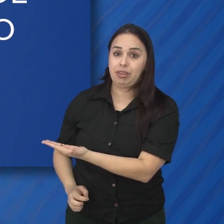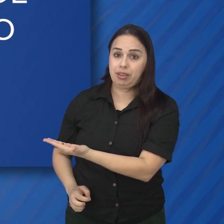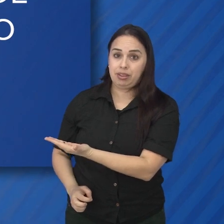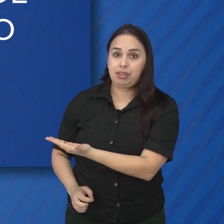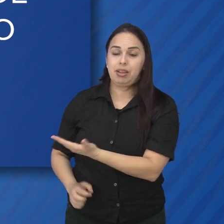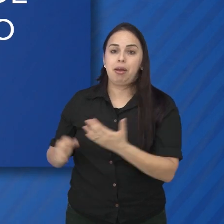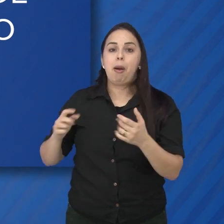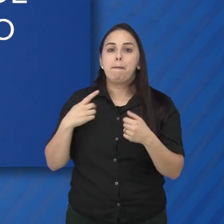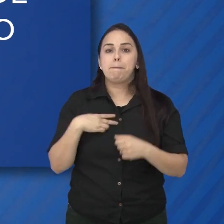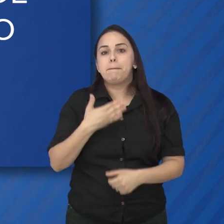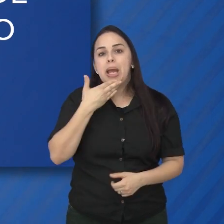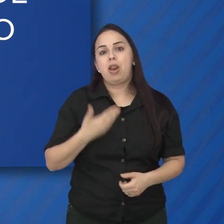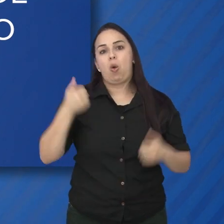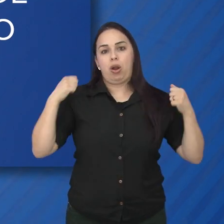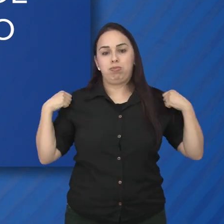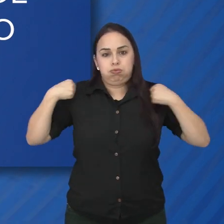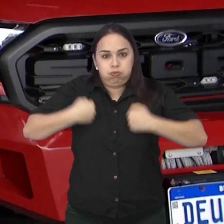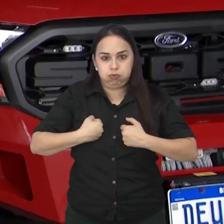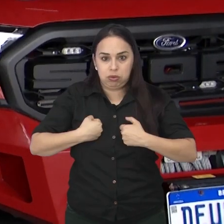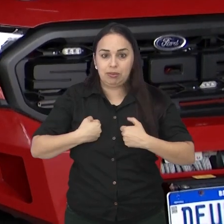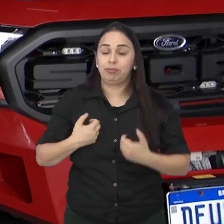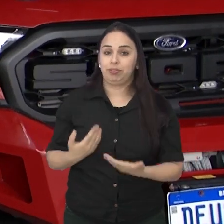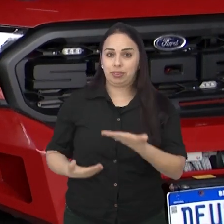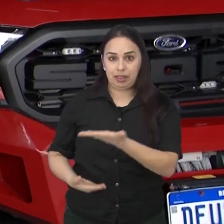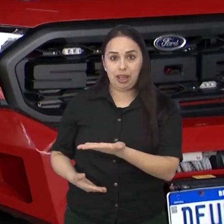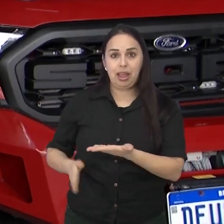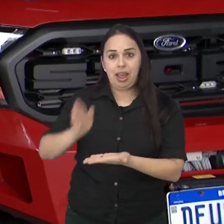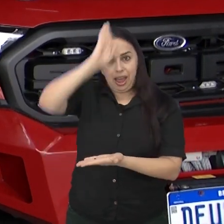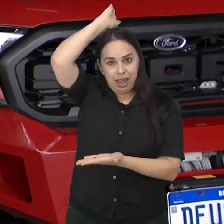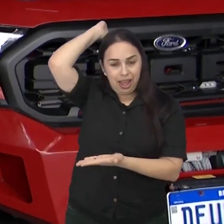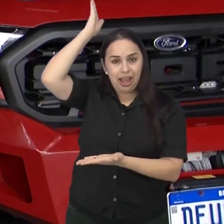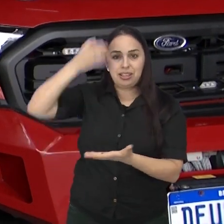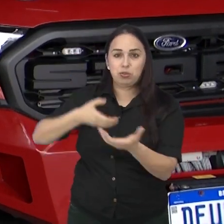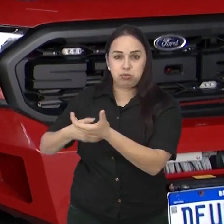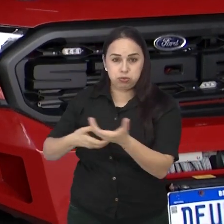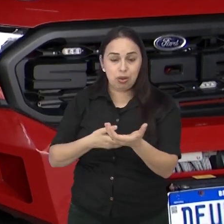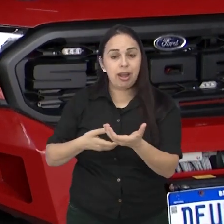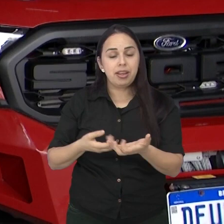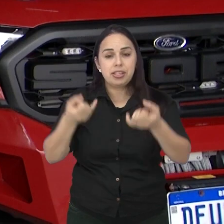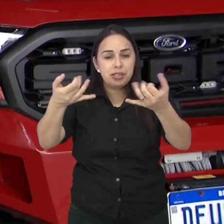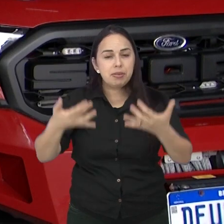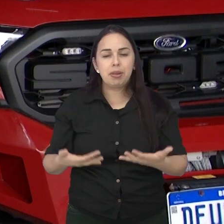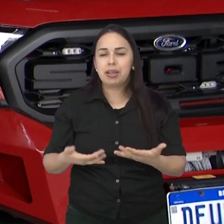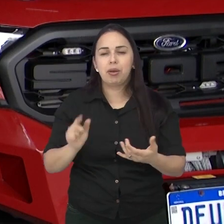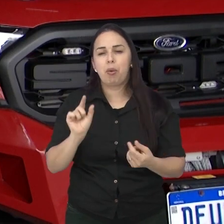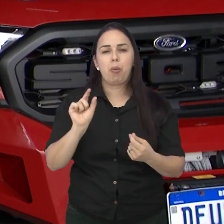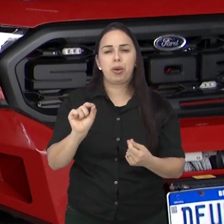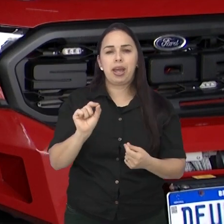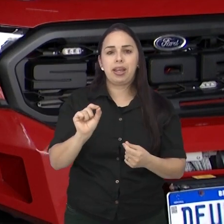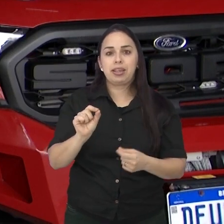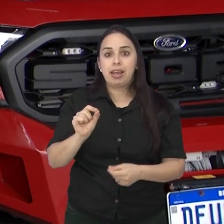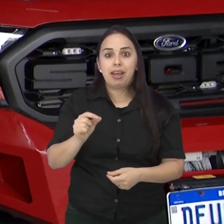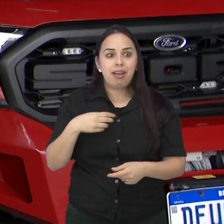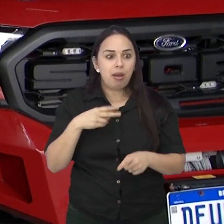nesses casos são os coletes salva-vidas. A Érica é tenente do Corpo de Bombeiros e diz que o ponto central é a prevenção.